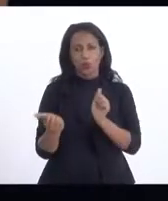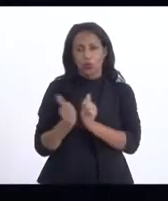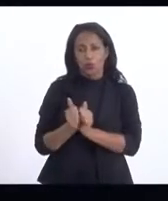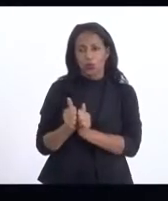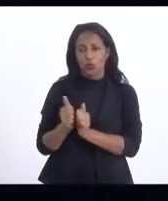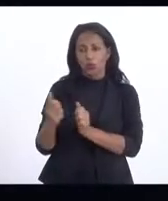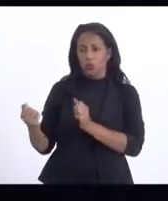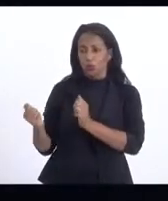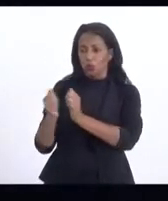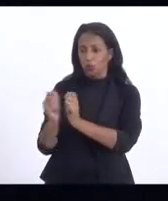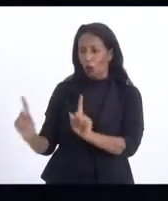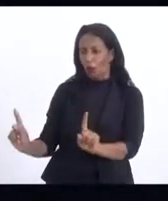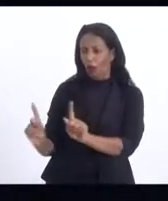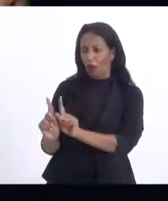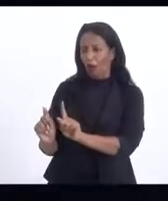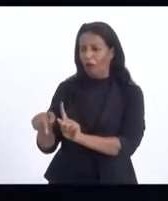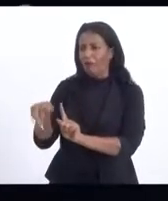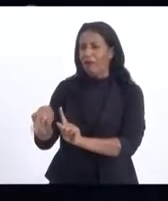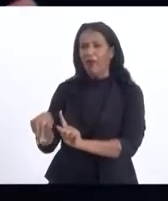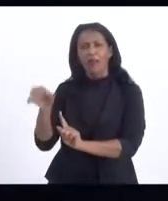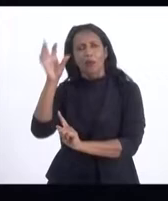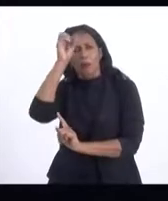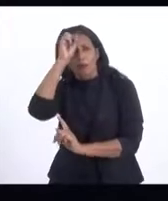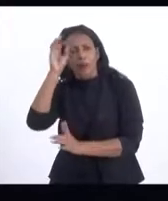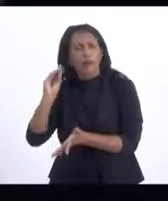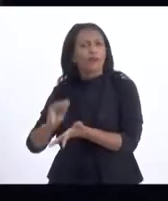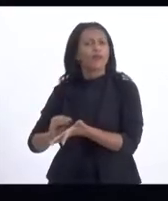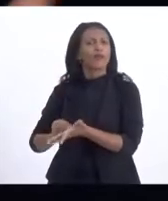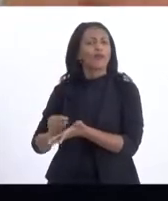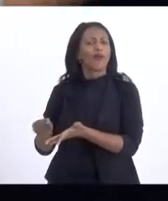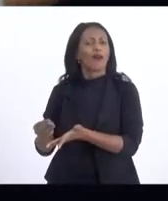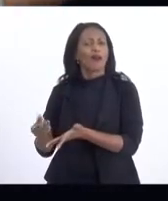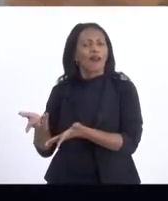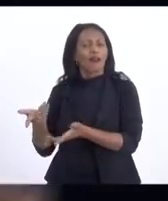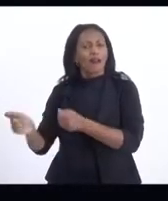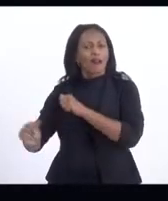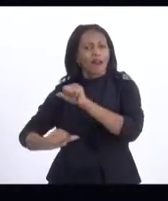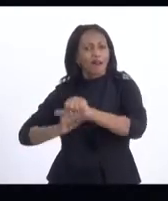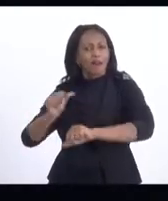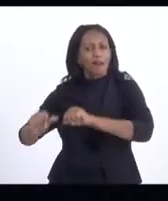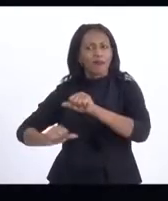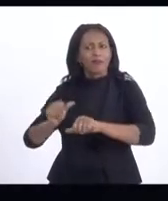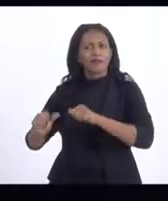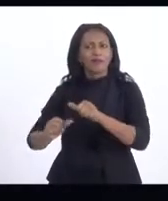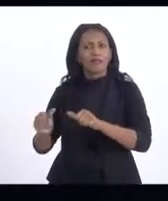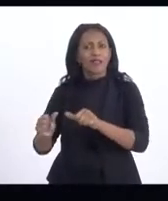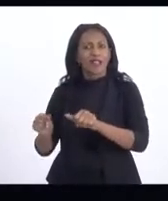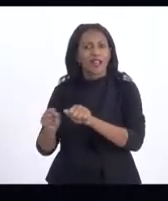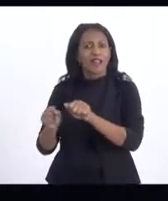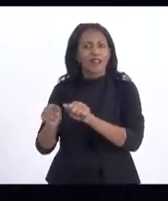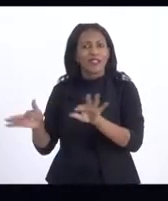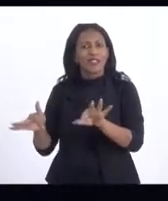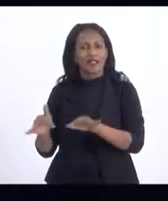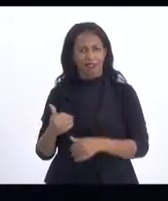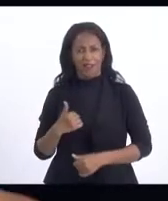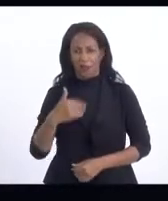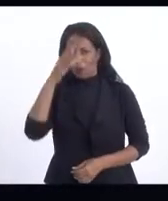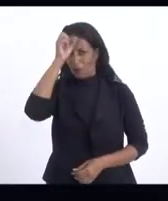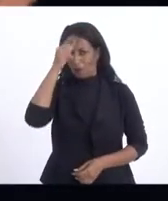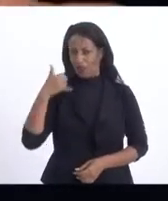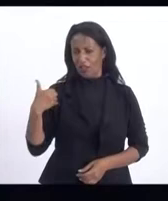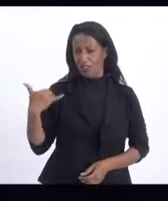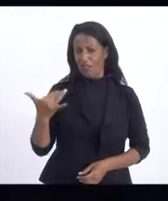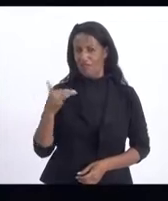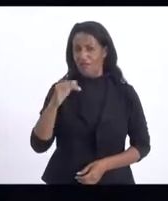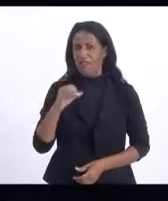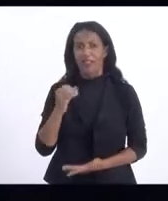seu par? Quem é que não aprendeu ali a fazer... Desde 10 anos, deputado? Olha só,